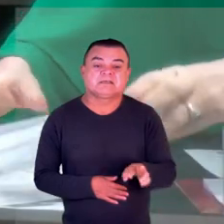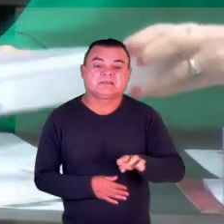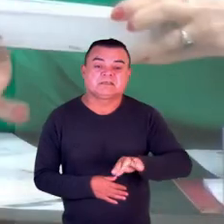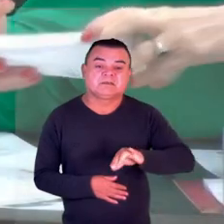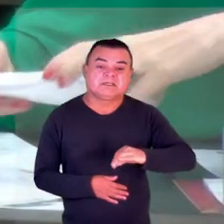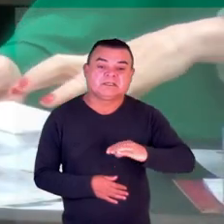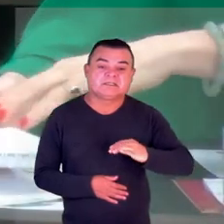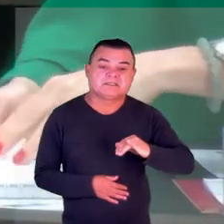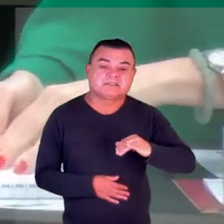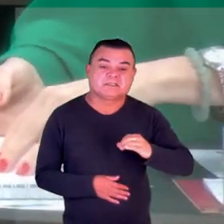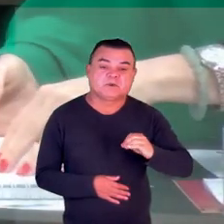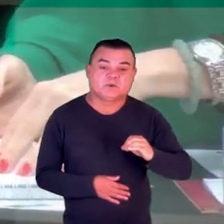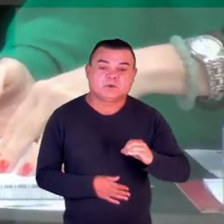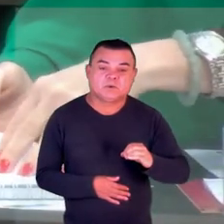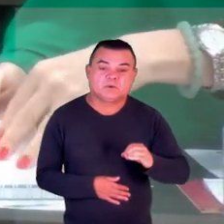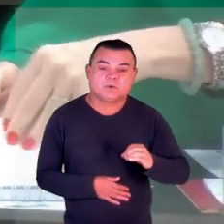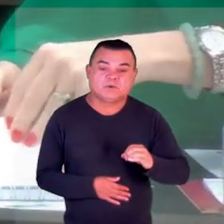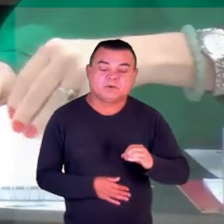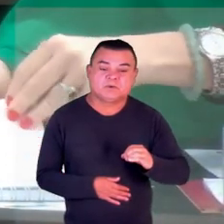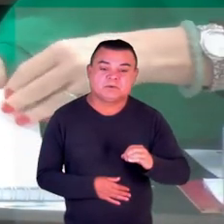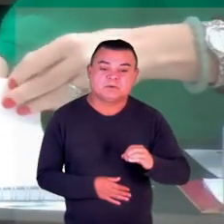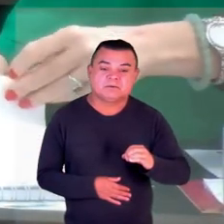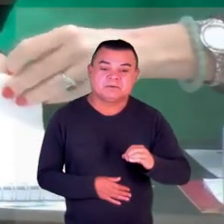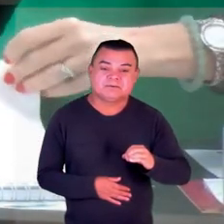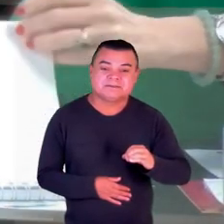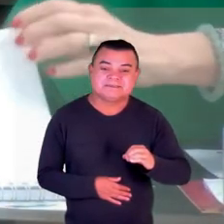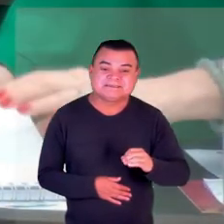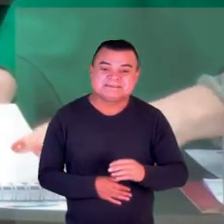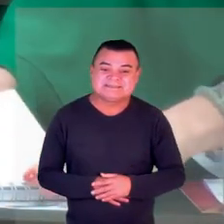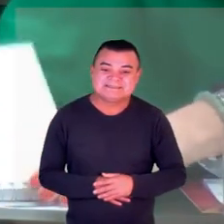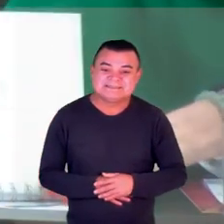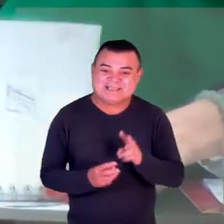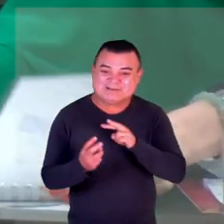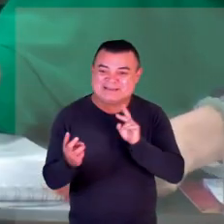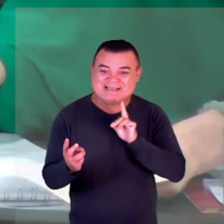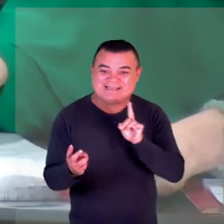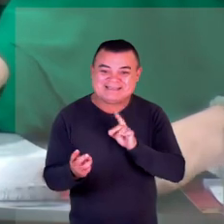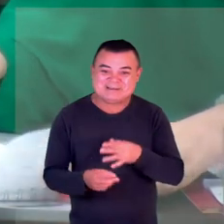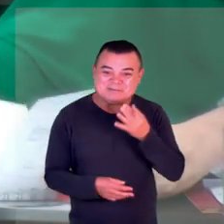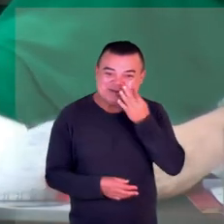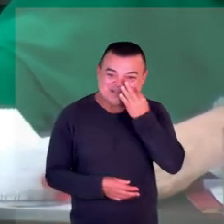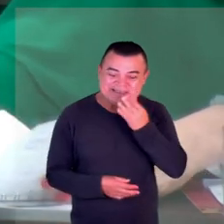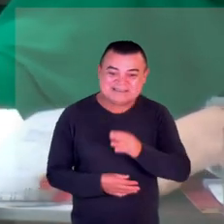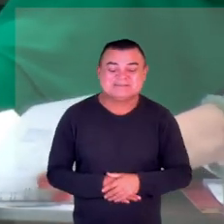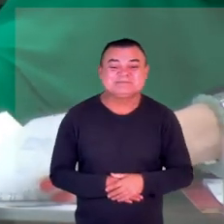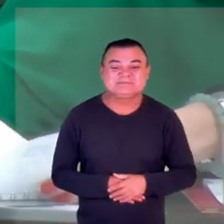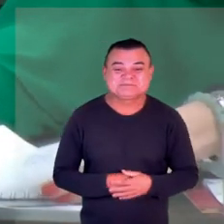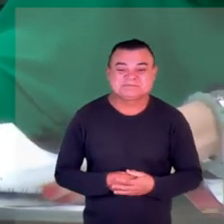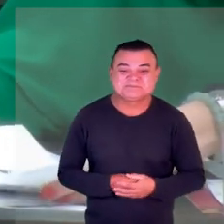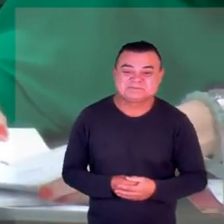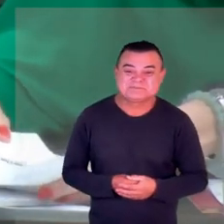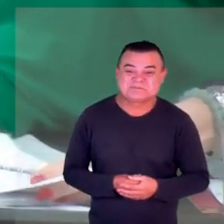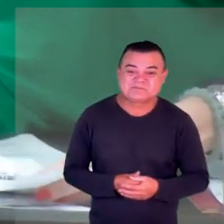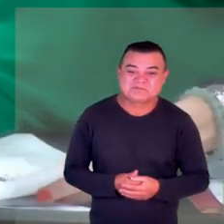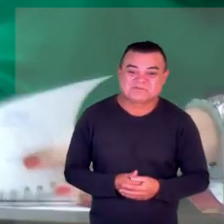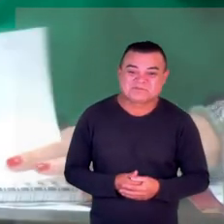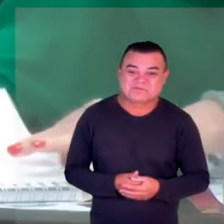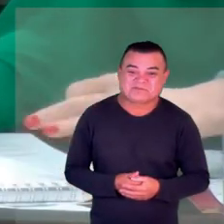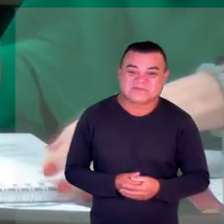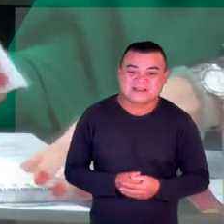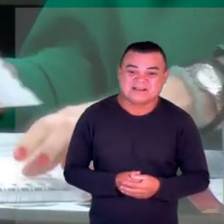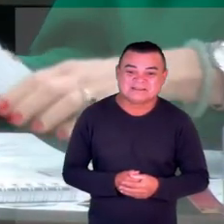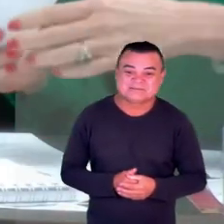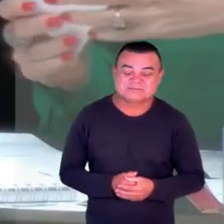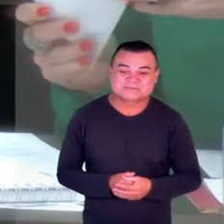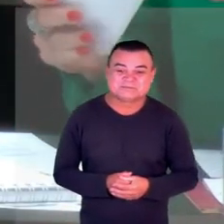o você disse que ele tava online criatura então Fabrício vai falar eu já tava esperando você ali online